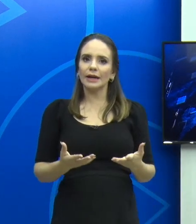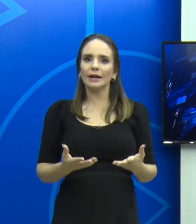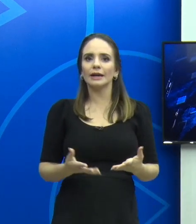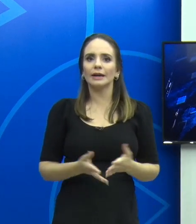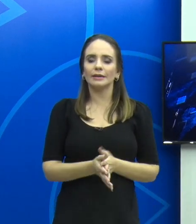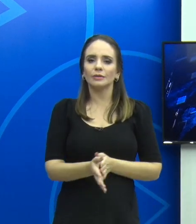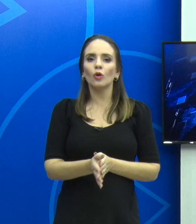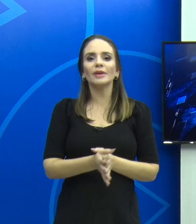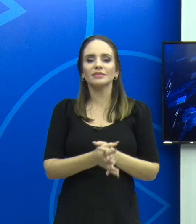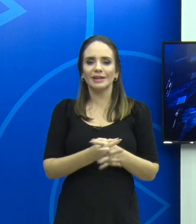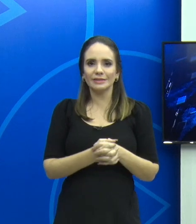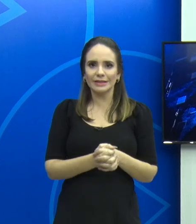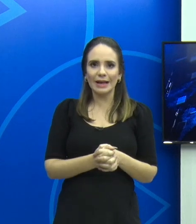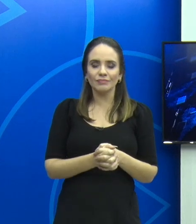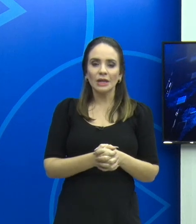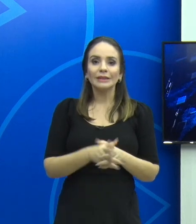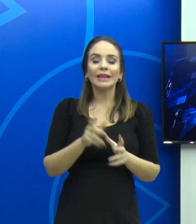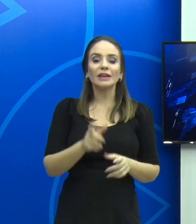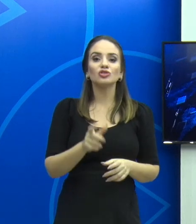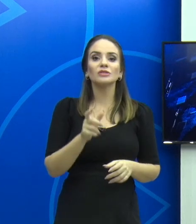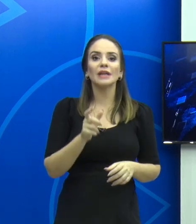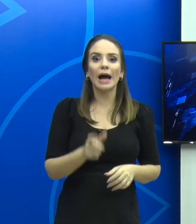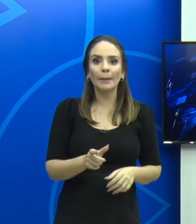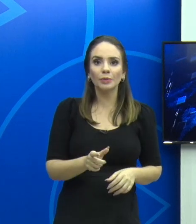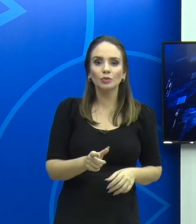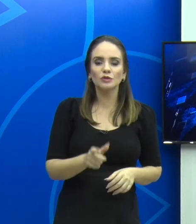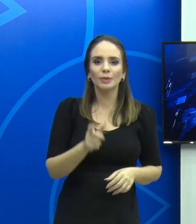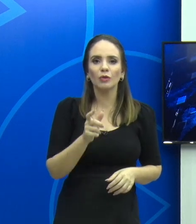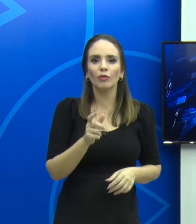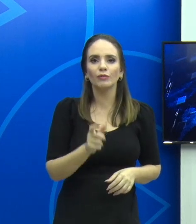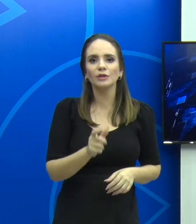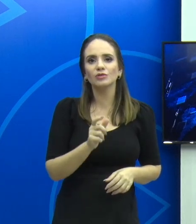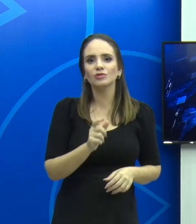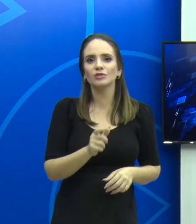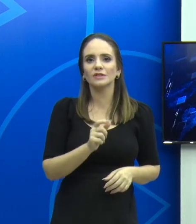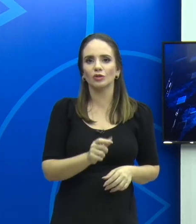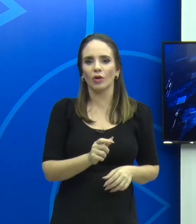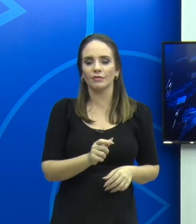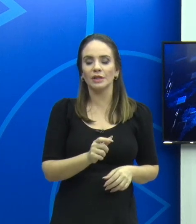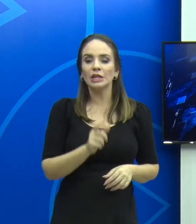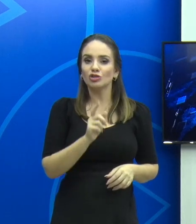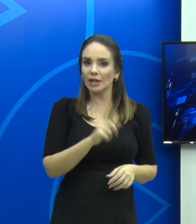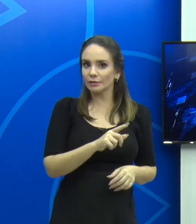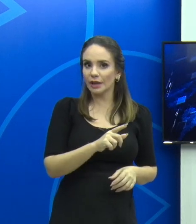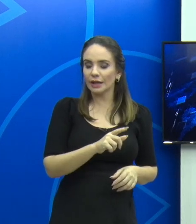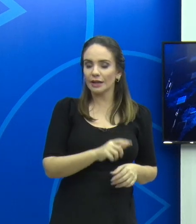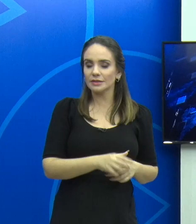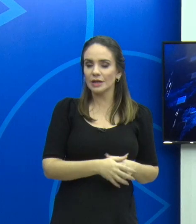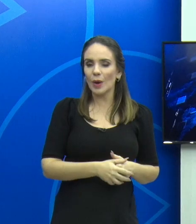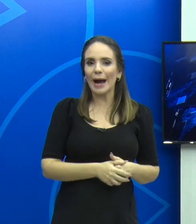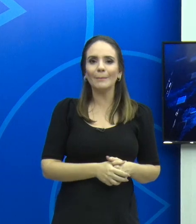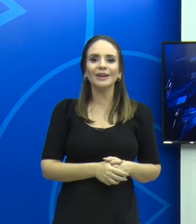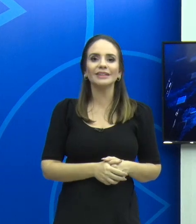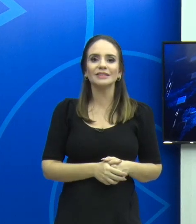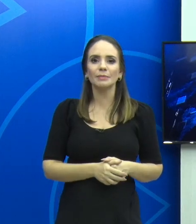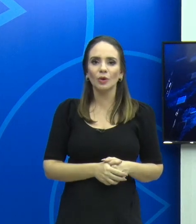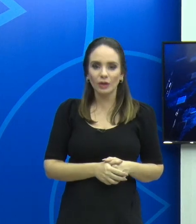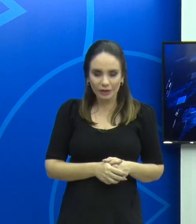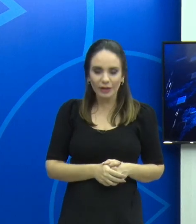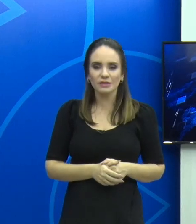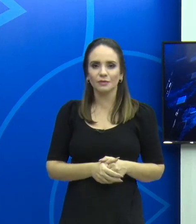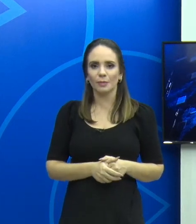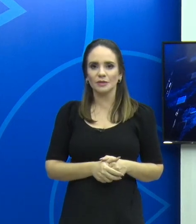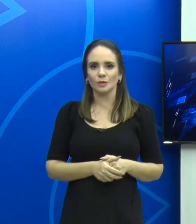começarem a comercializar testes rápidos para convite 19 direto da relação a